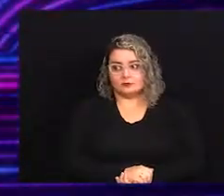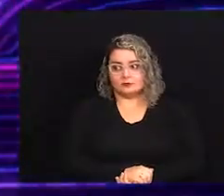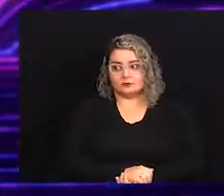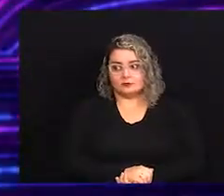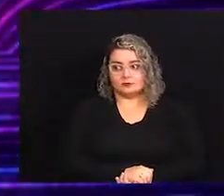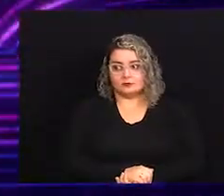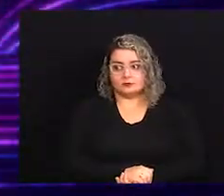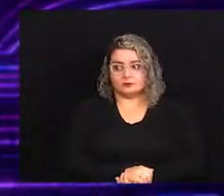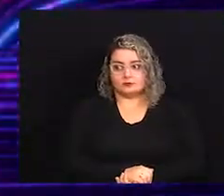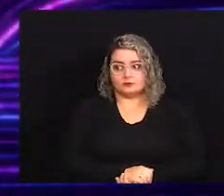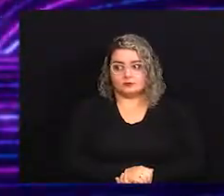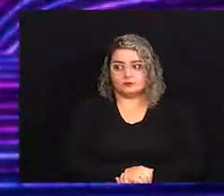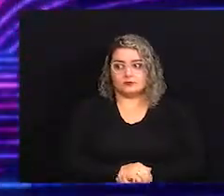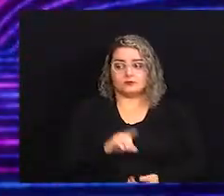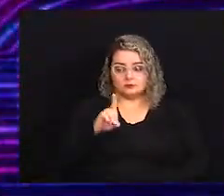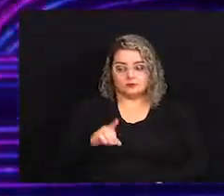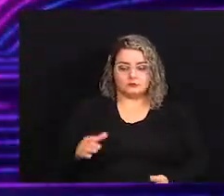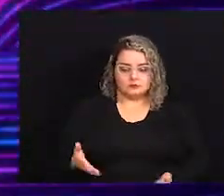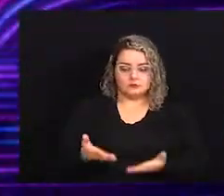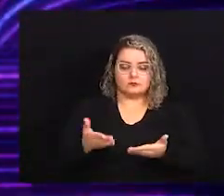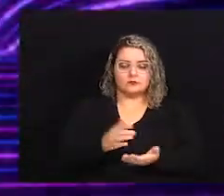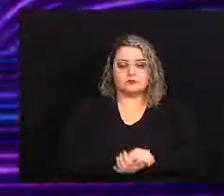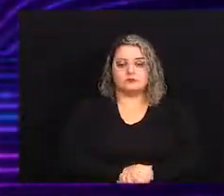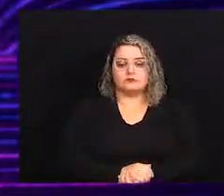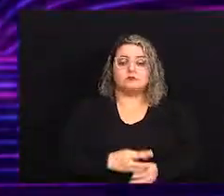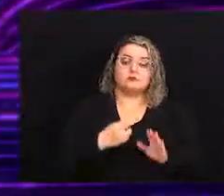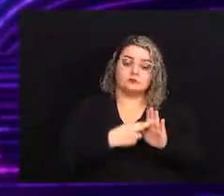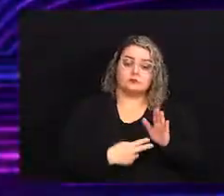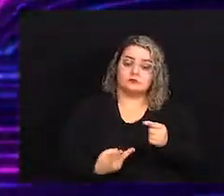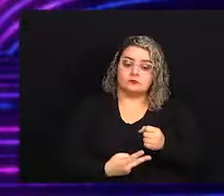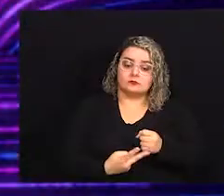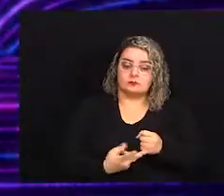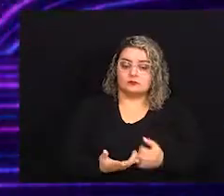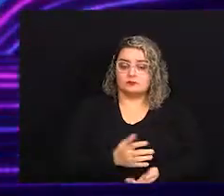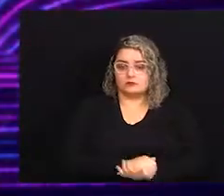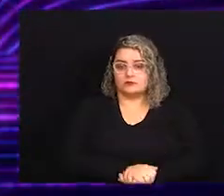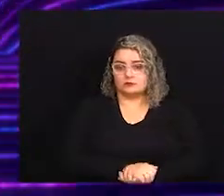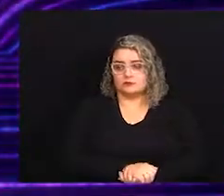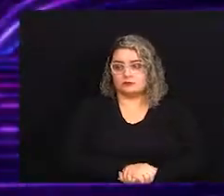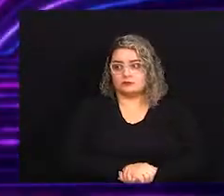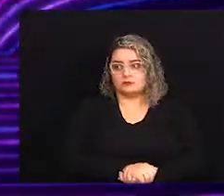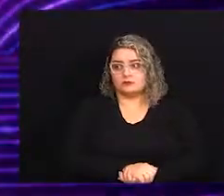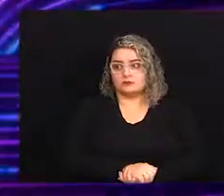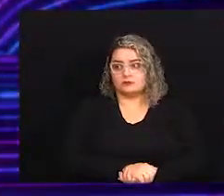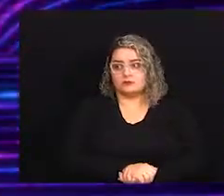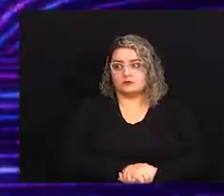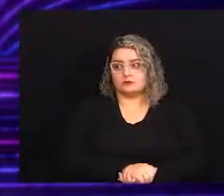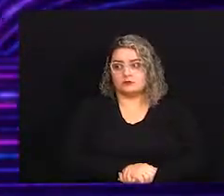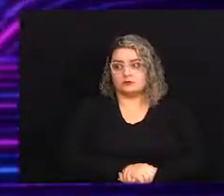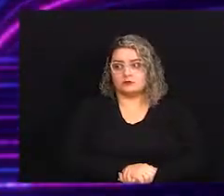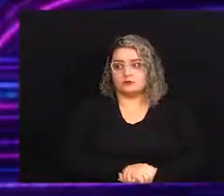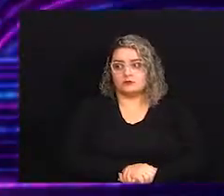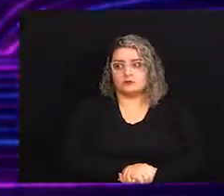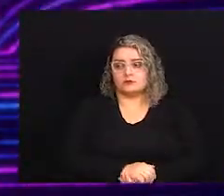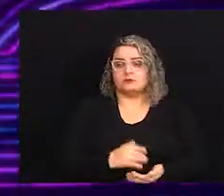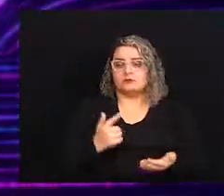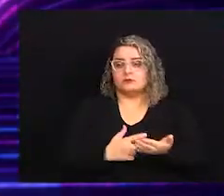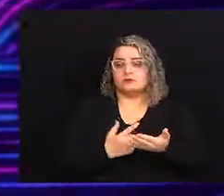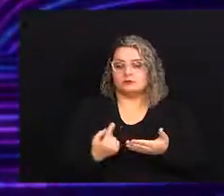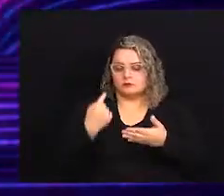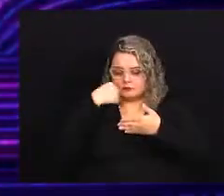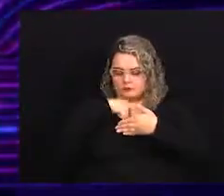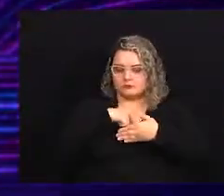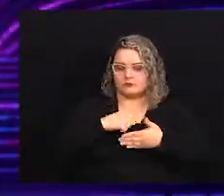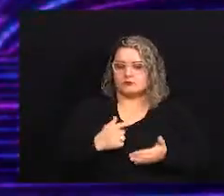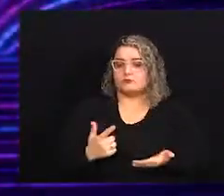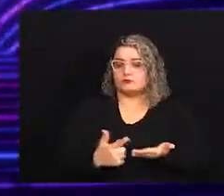é uma figura, digamos assim, secundária. Mas no livro não, o livro é muito mais íntimo, muito mais... O